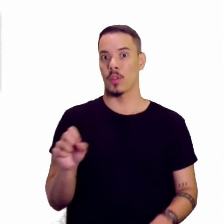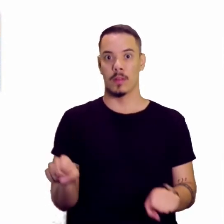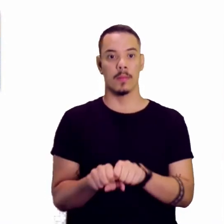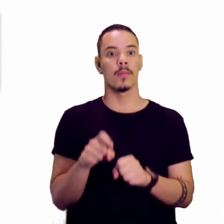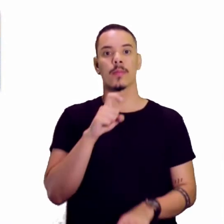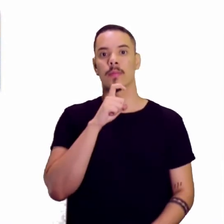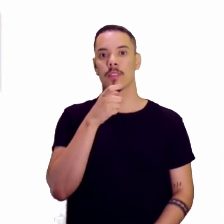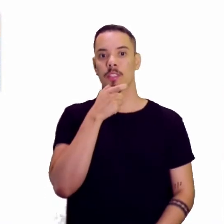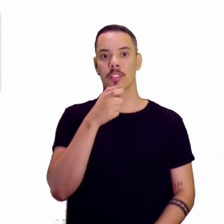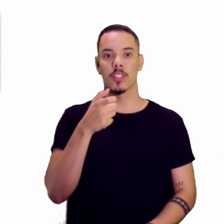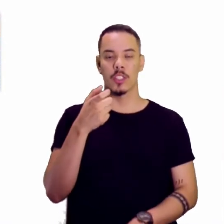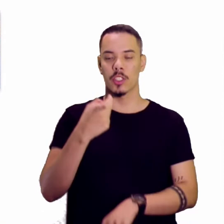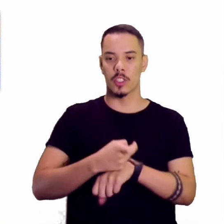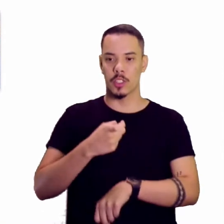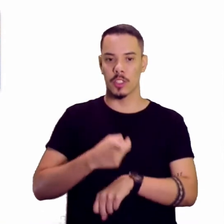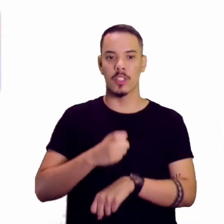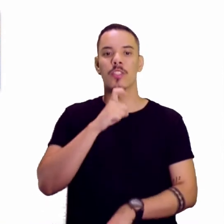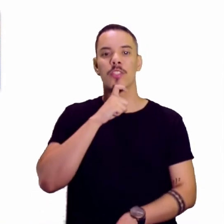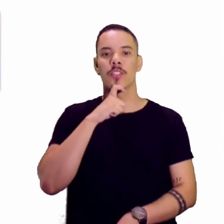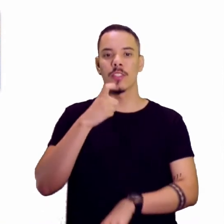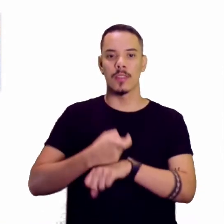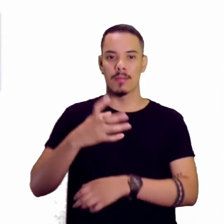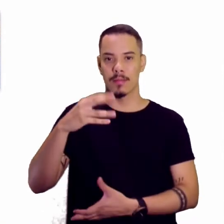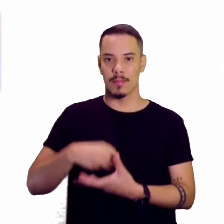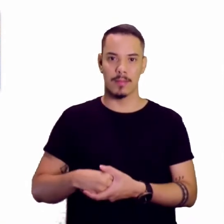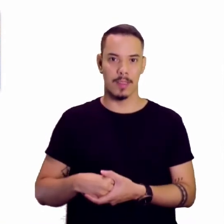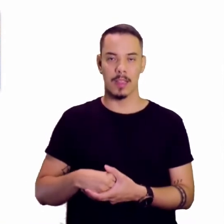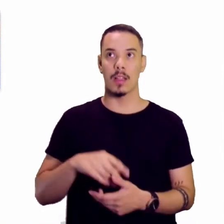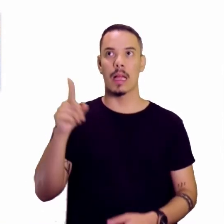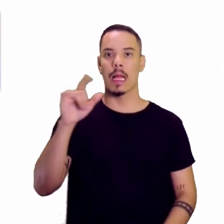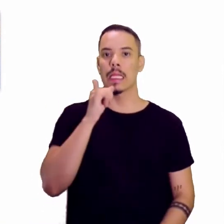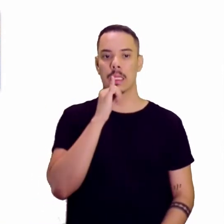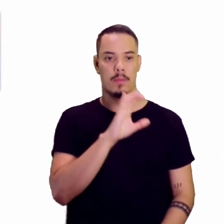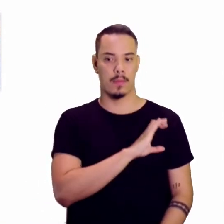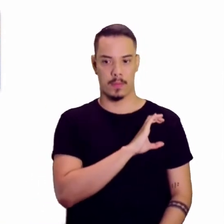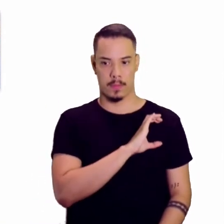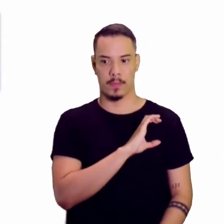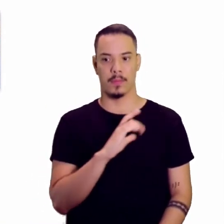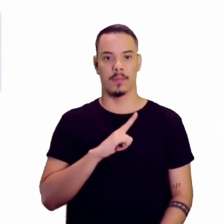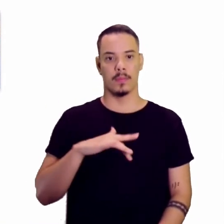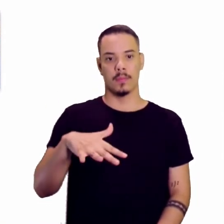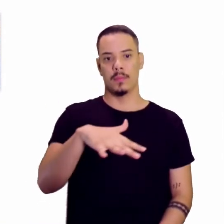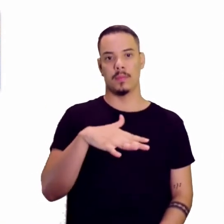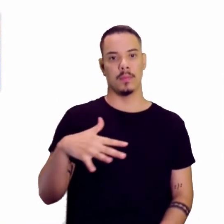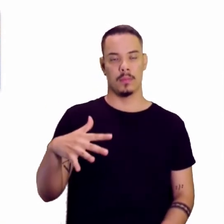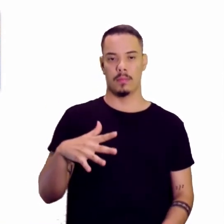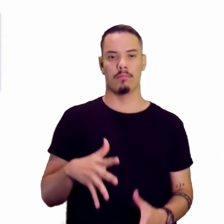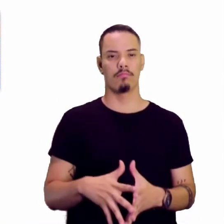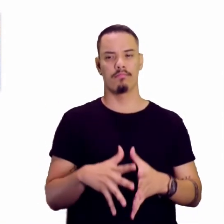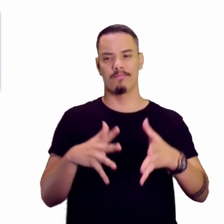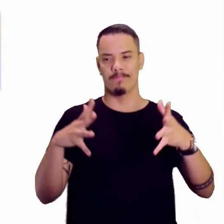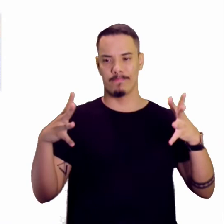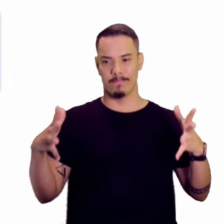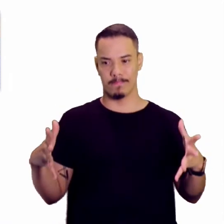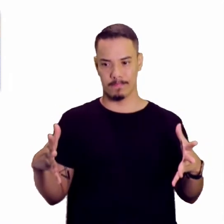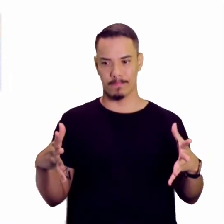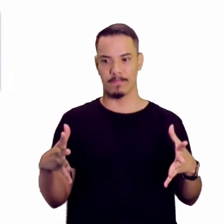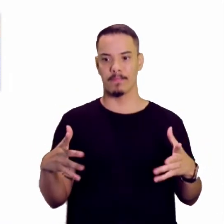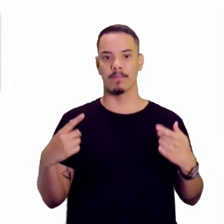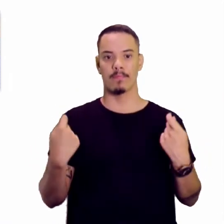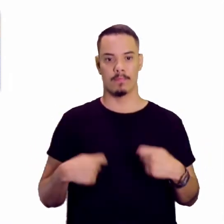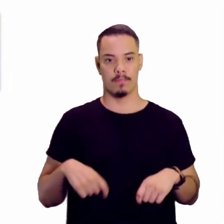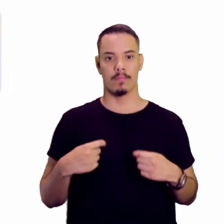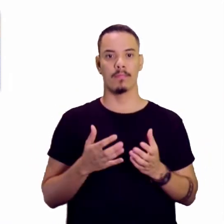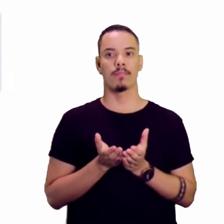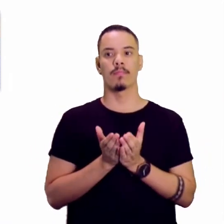mas aí... Quebrar o gelo para passar. No Canadá, Deise, tem uma região muito grande lá, você tem que ser os